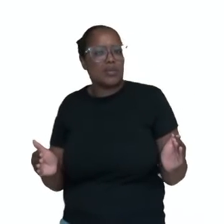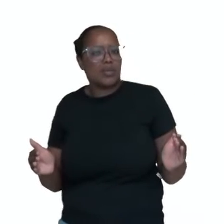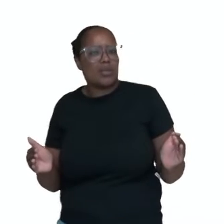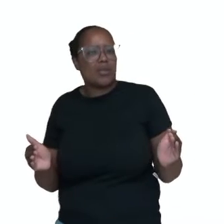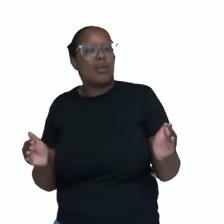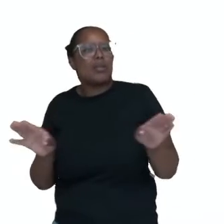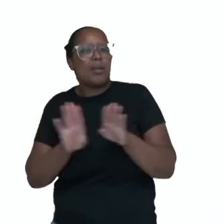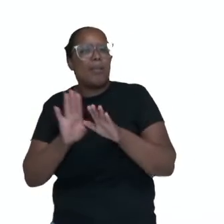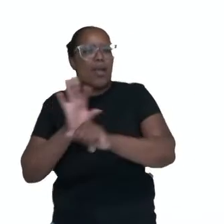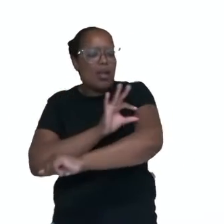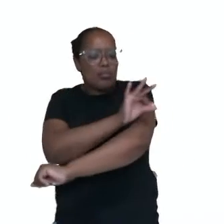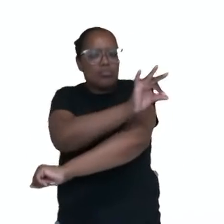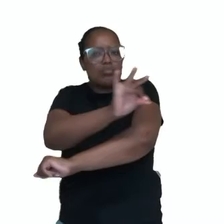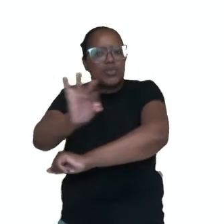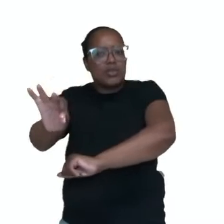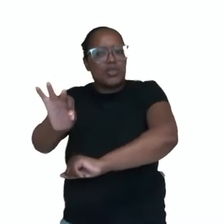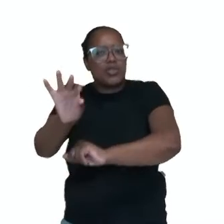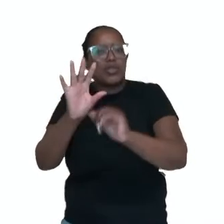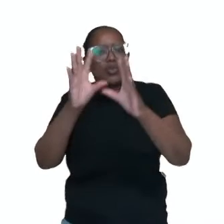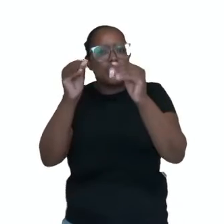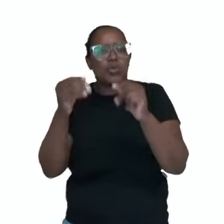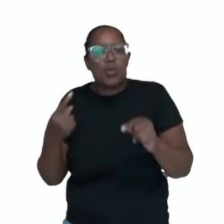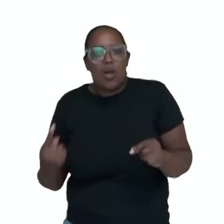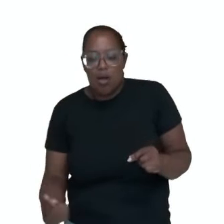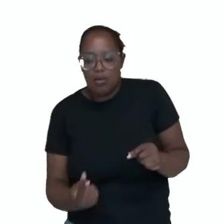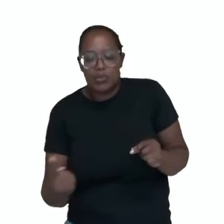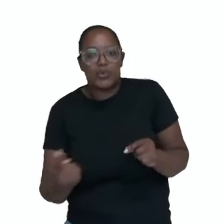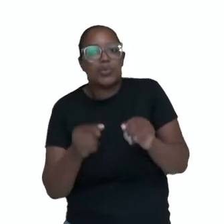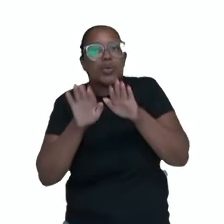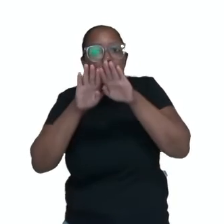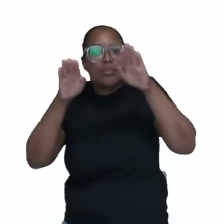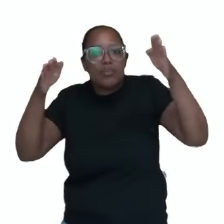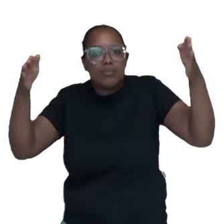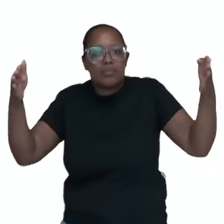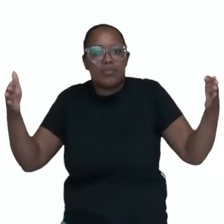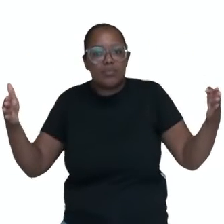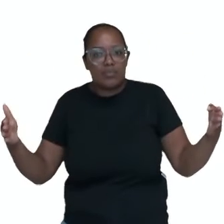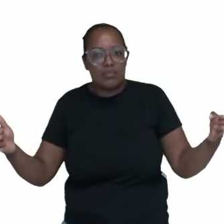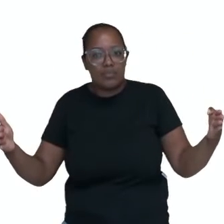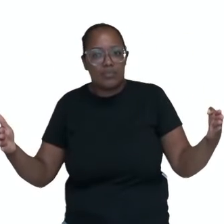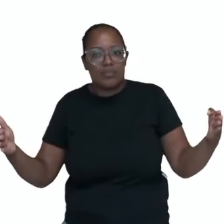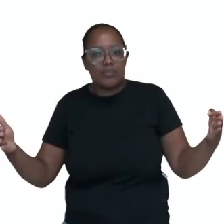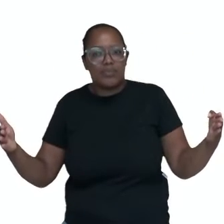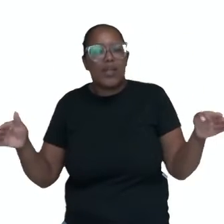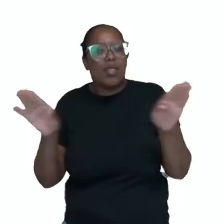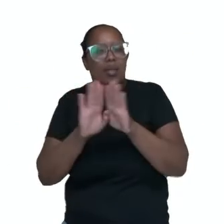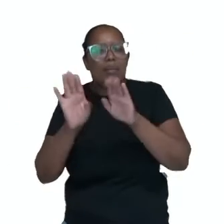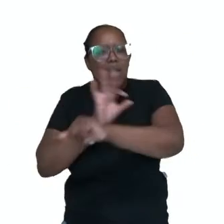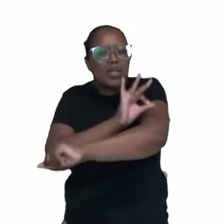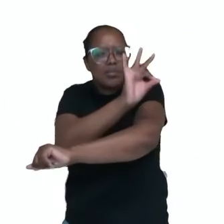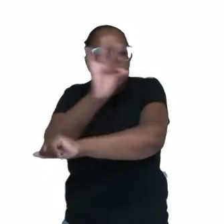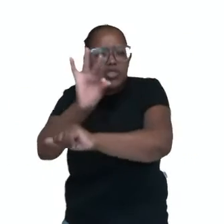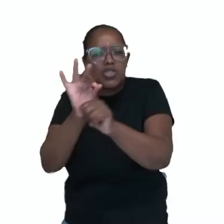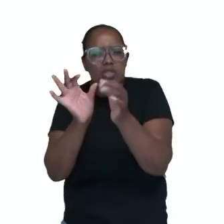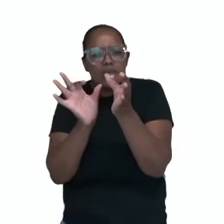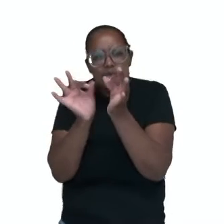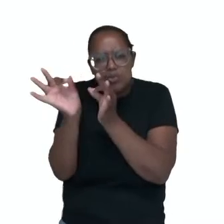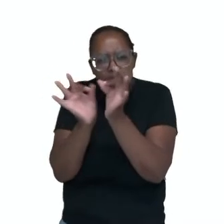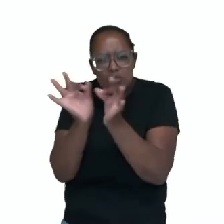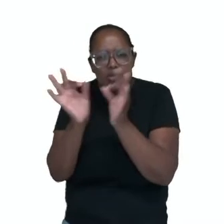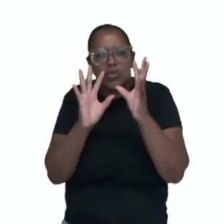sua largura específica, a altura do chão, né, e as medidas ali